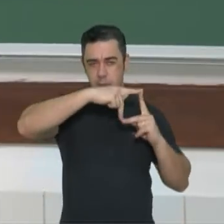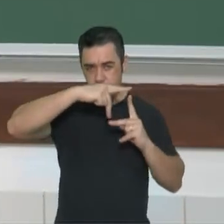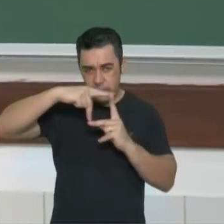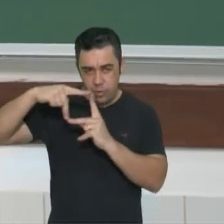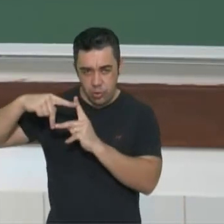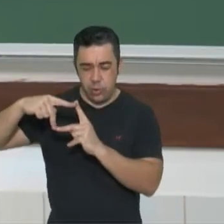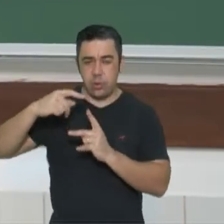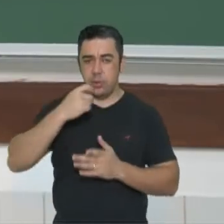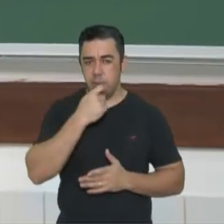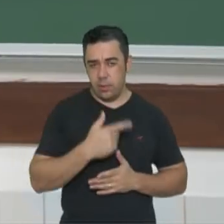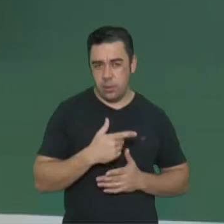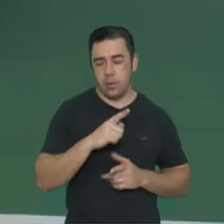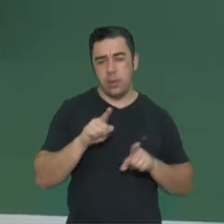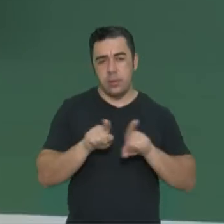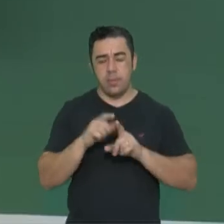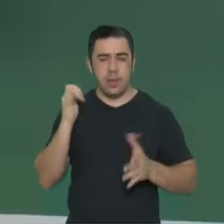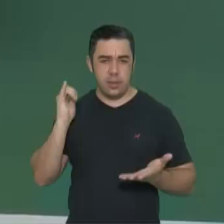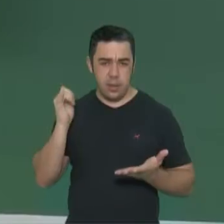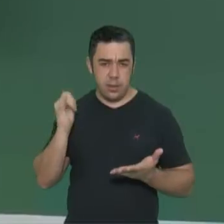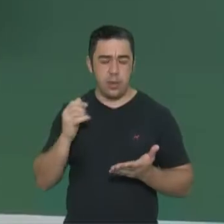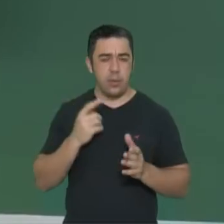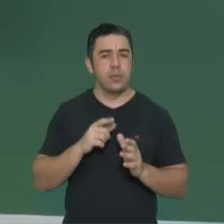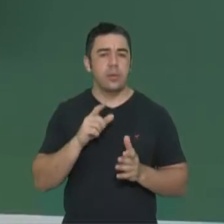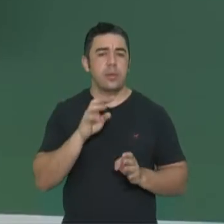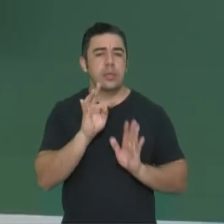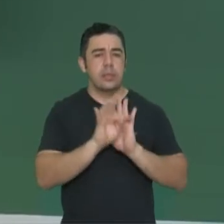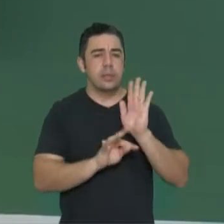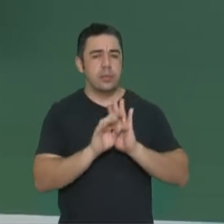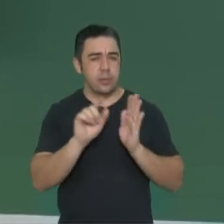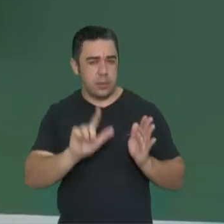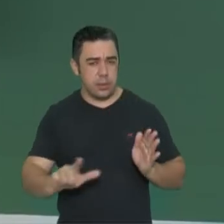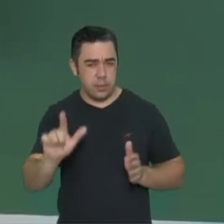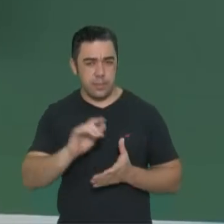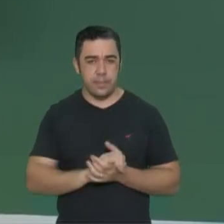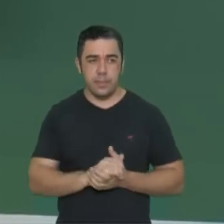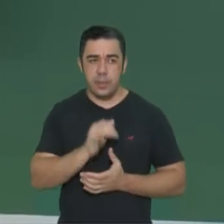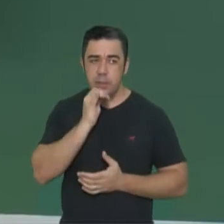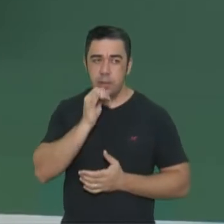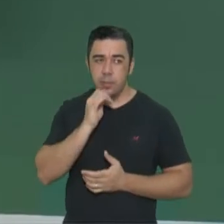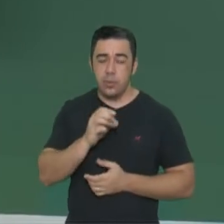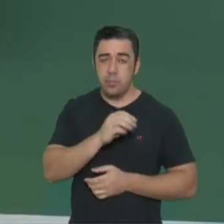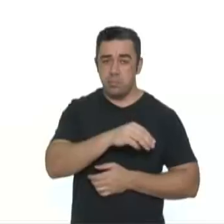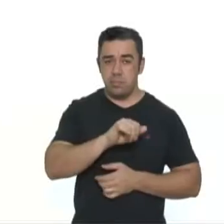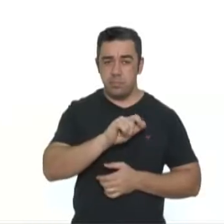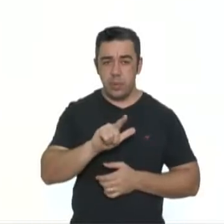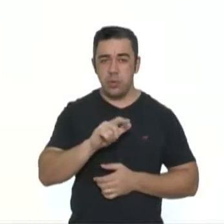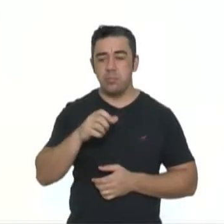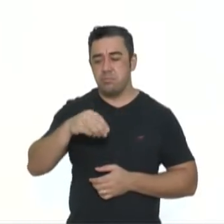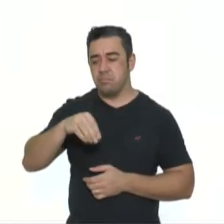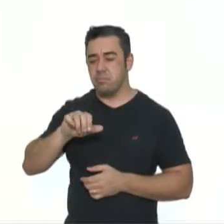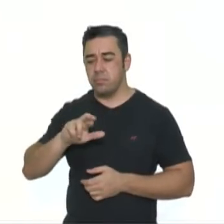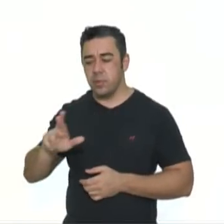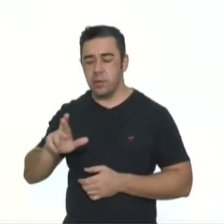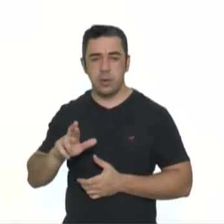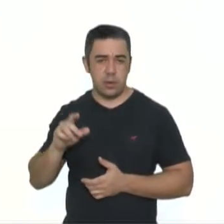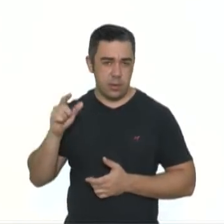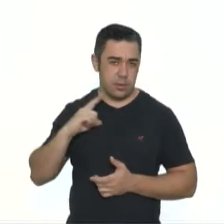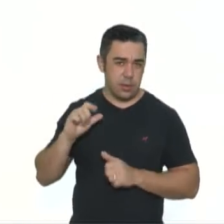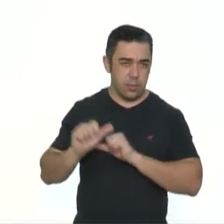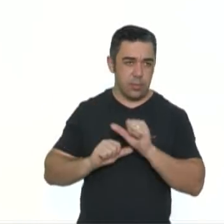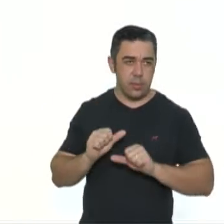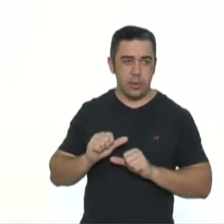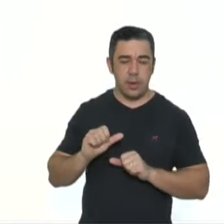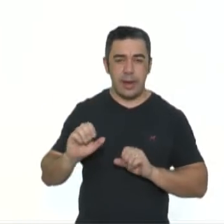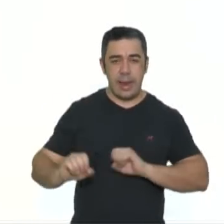na narração, em textos literários também. Ó, exemplo, mil, fica mir, enxoval, enxovar, claro,